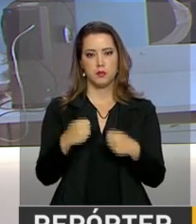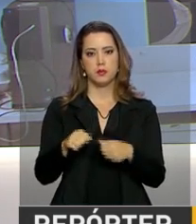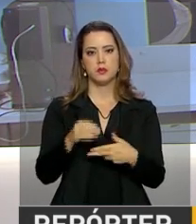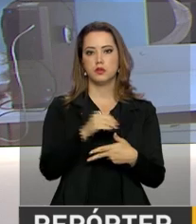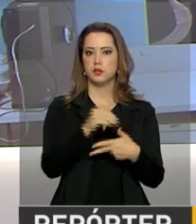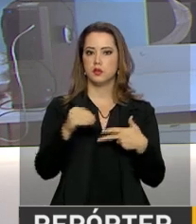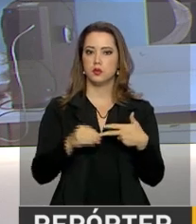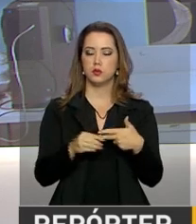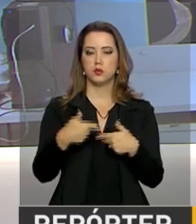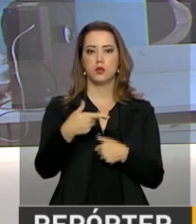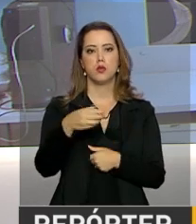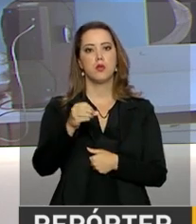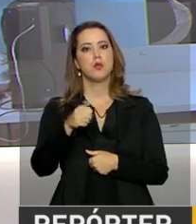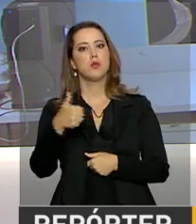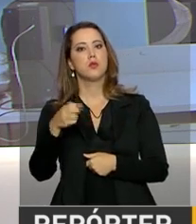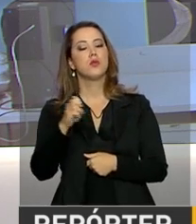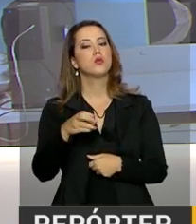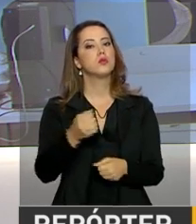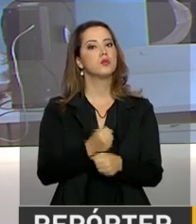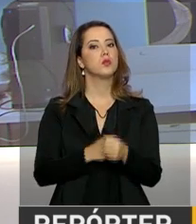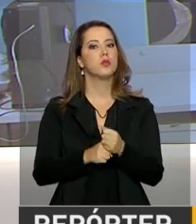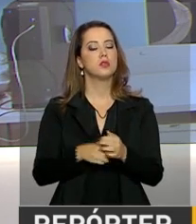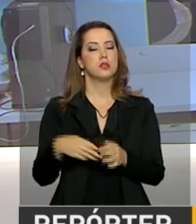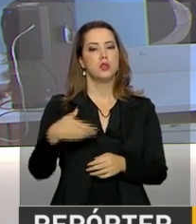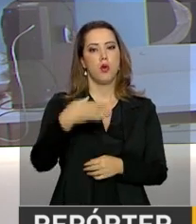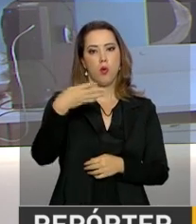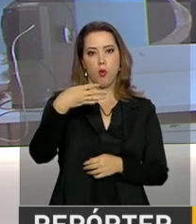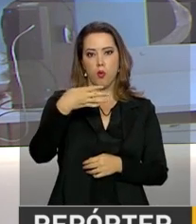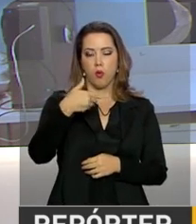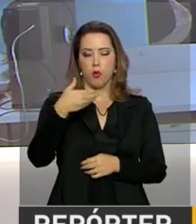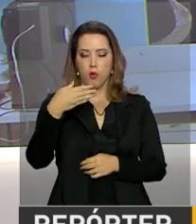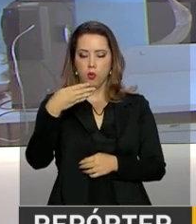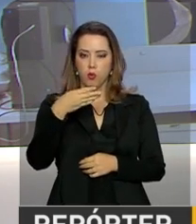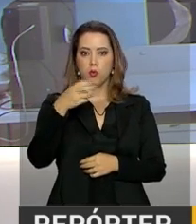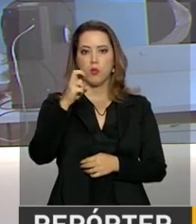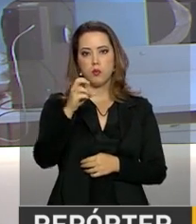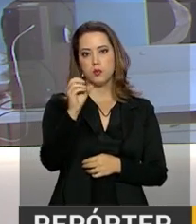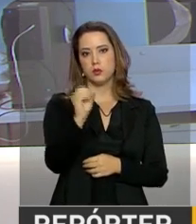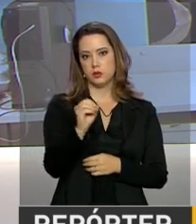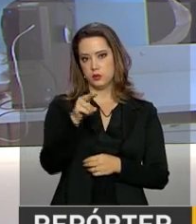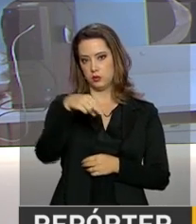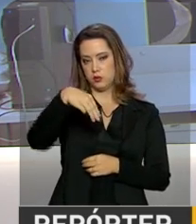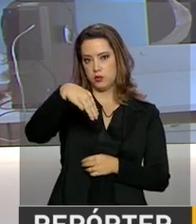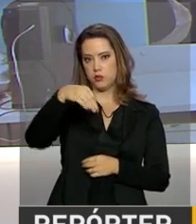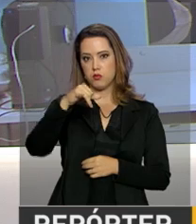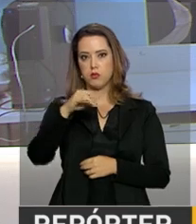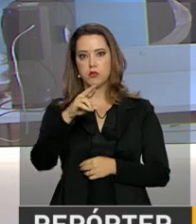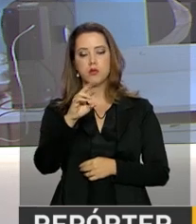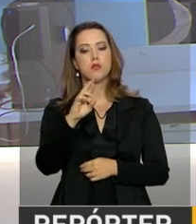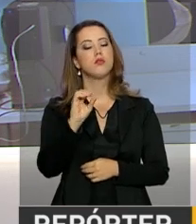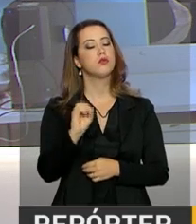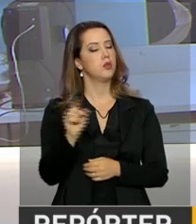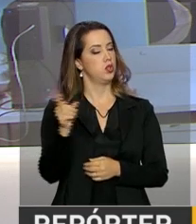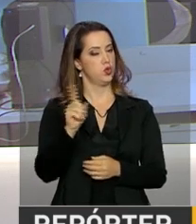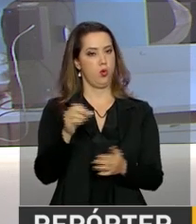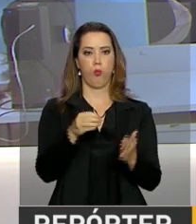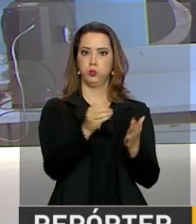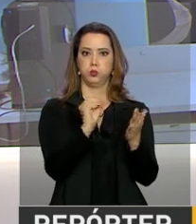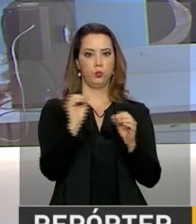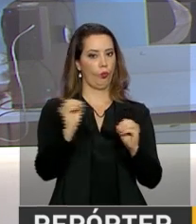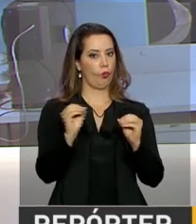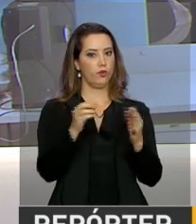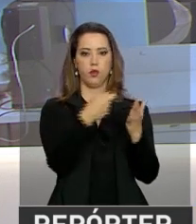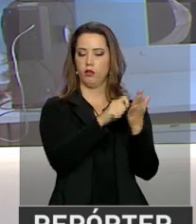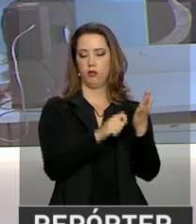2015 ter tirado no mínimo 450 pontos na média das notas e não ter zerado a redação o